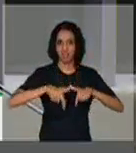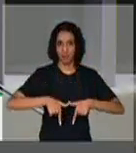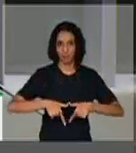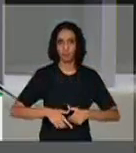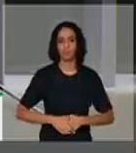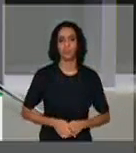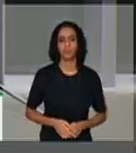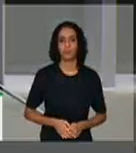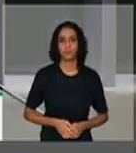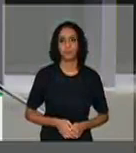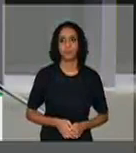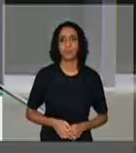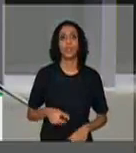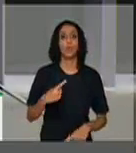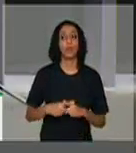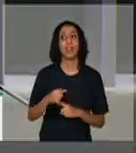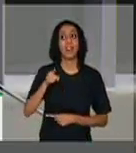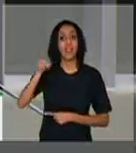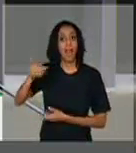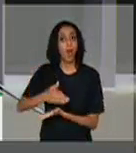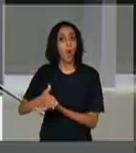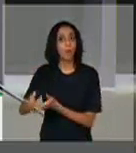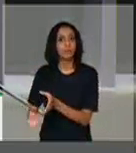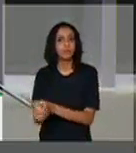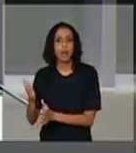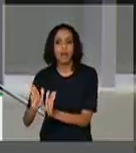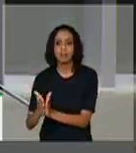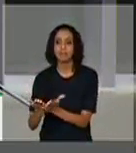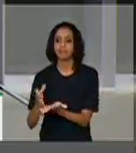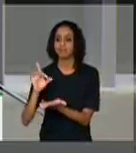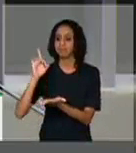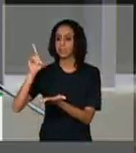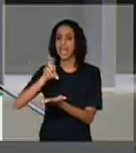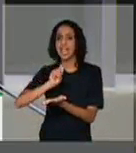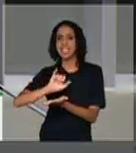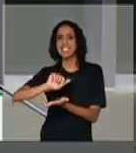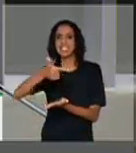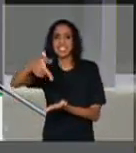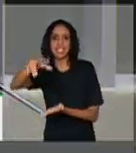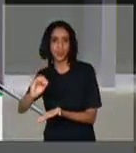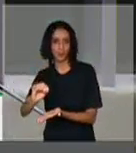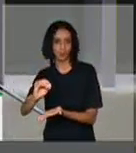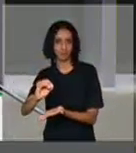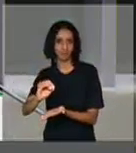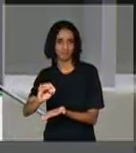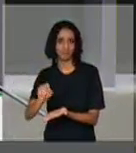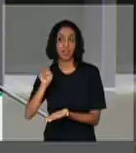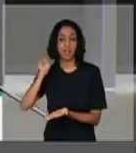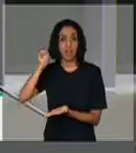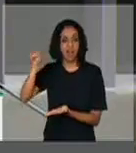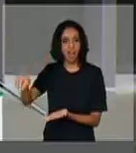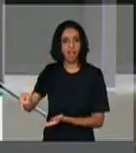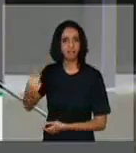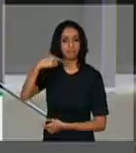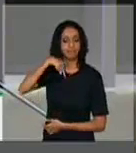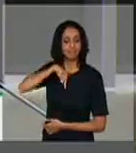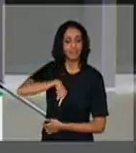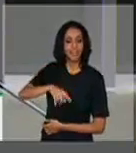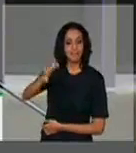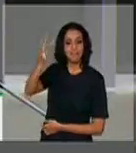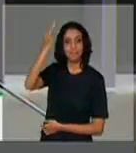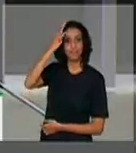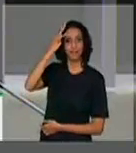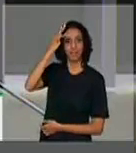De Israel veio a palavra, porque de Sião vem a palavra. De Israel veio a nossa fé. De